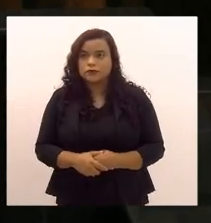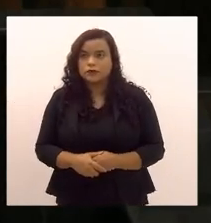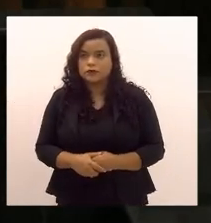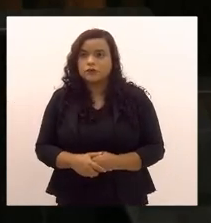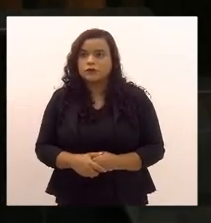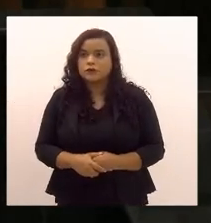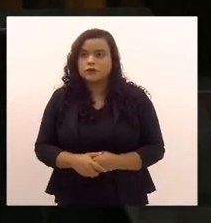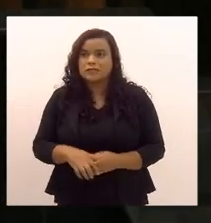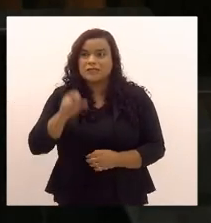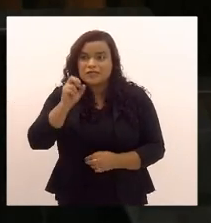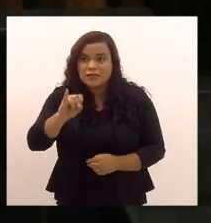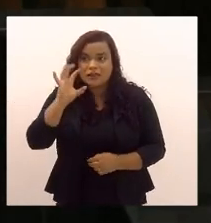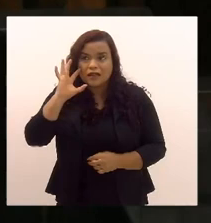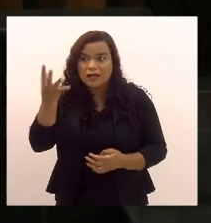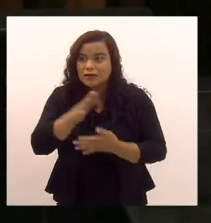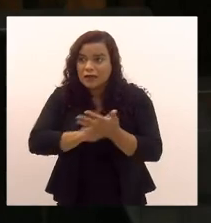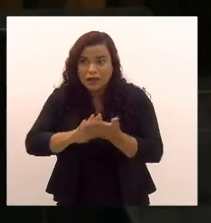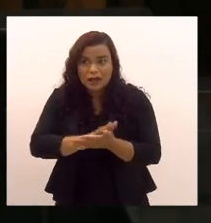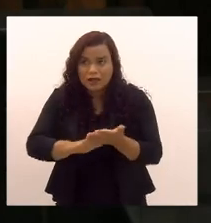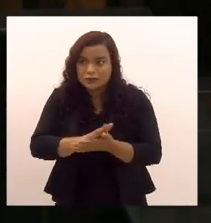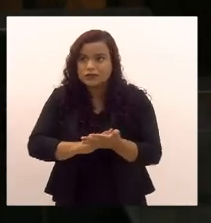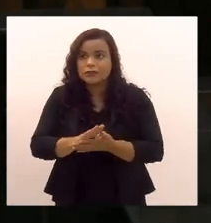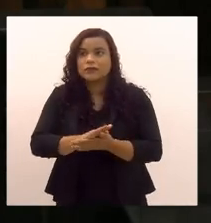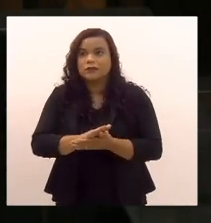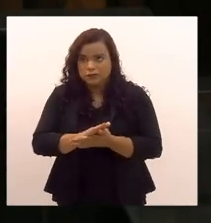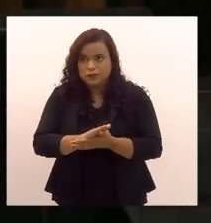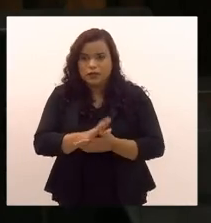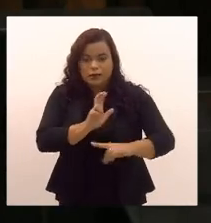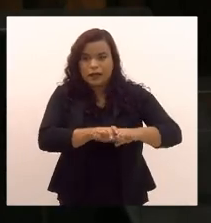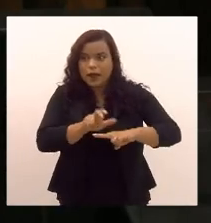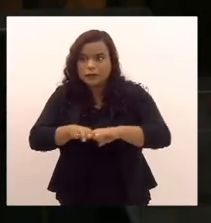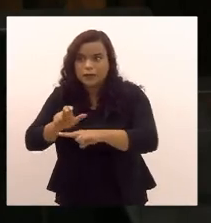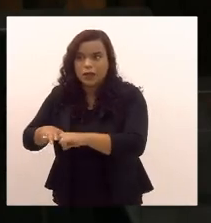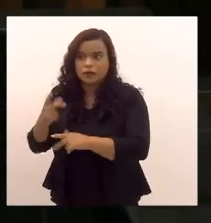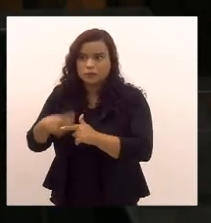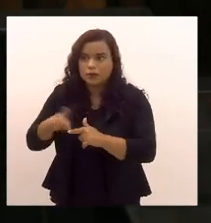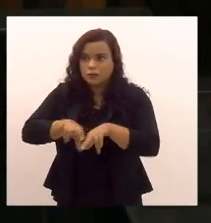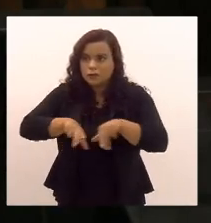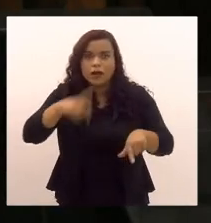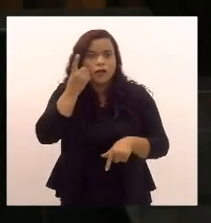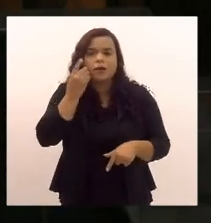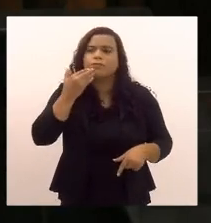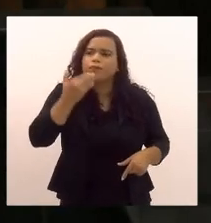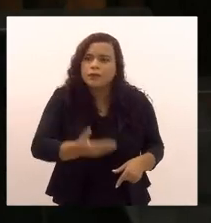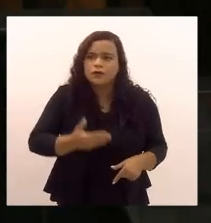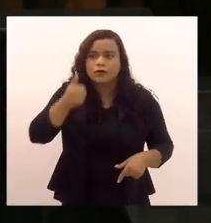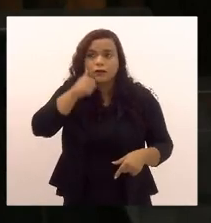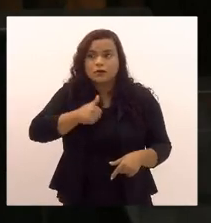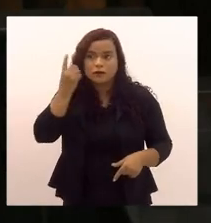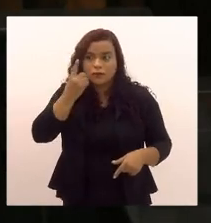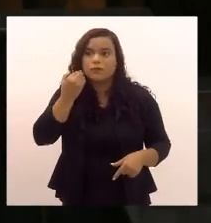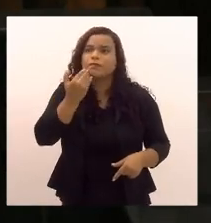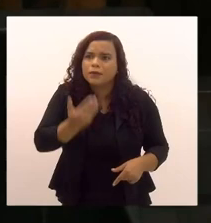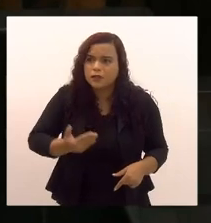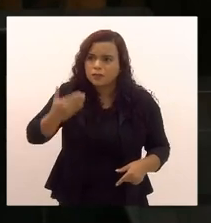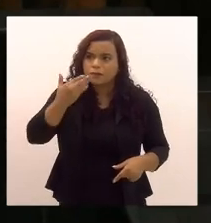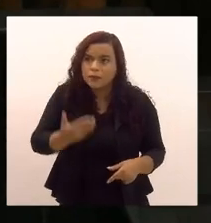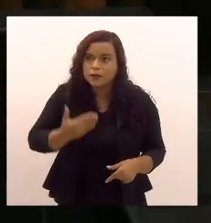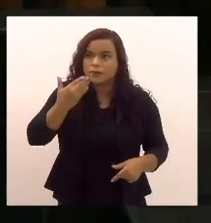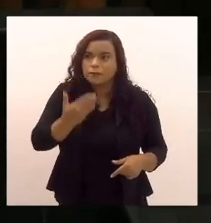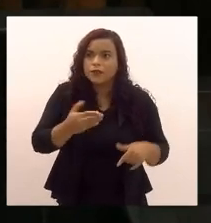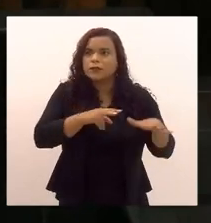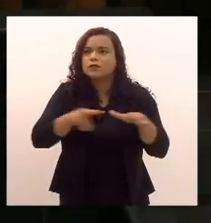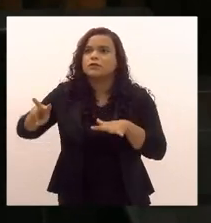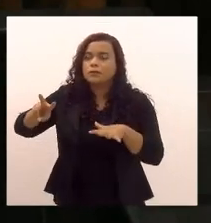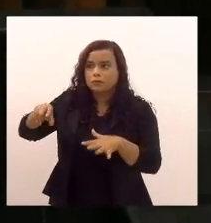e se não resolver o problema das cadeiras que as deputadas estão pedindo até a semana que vem eu